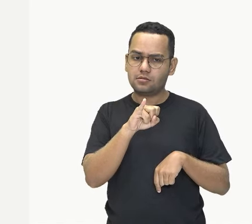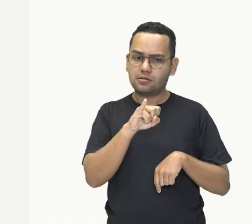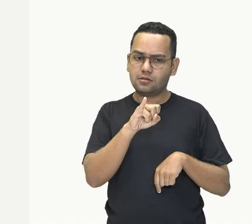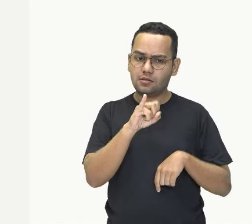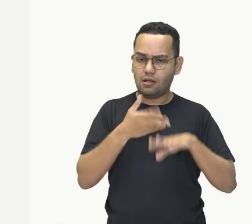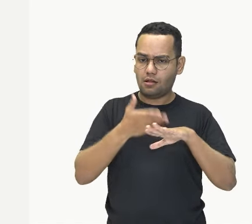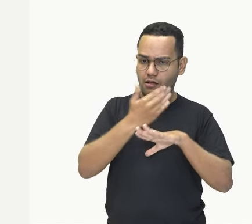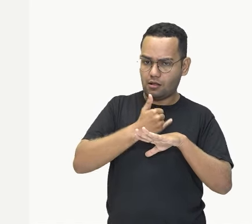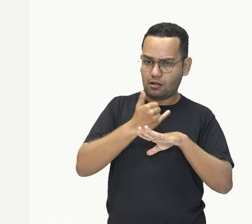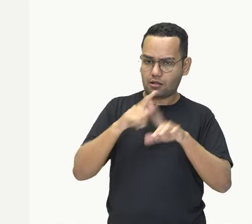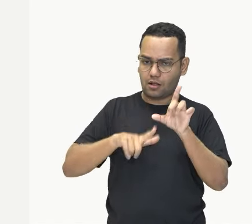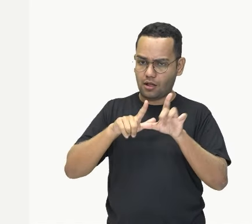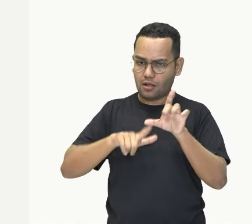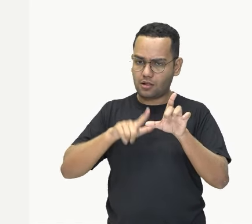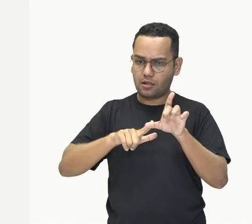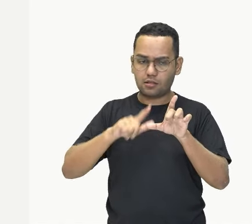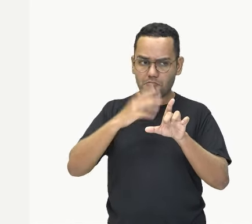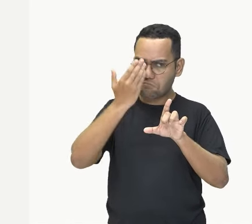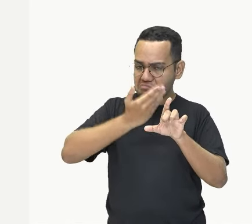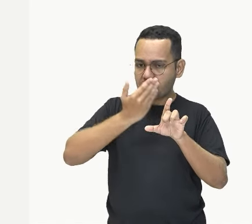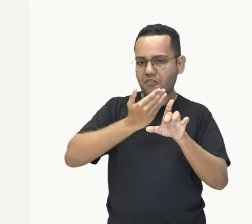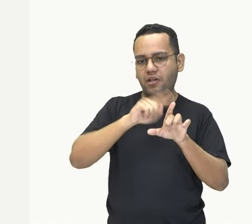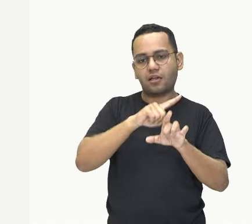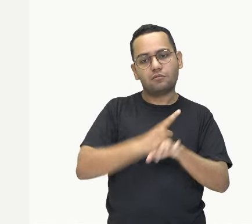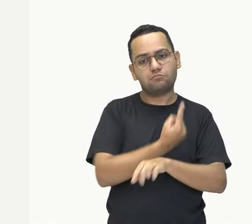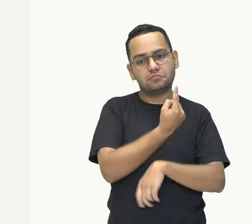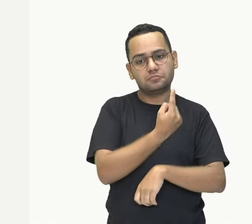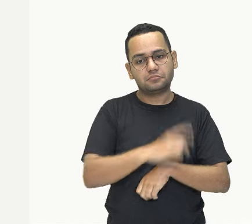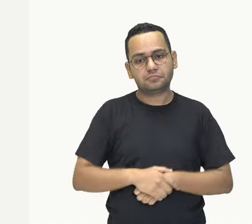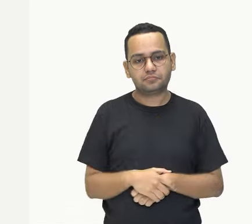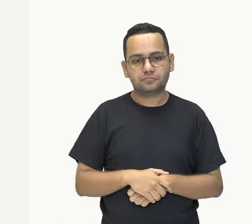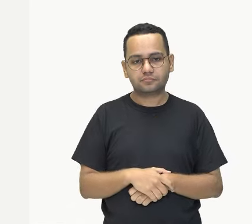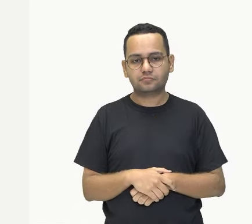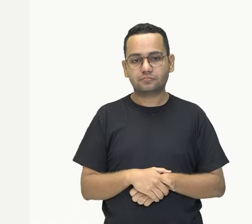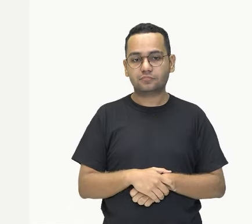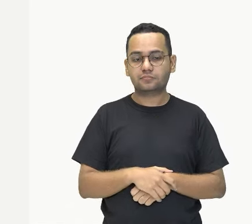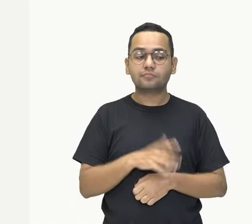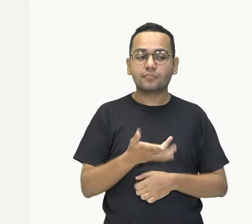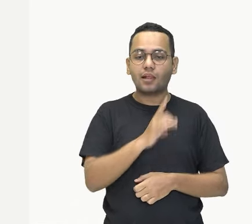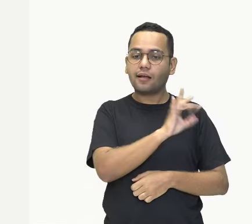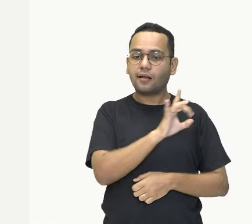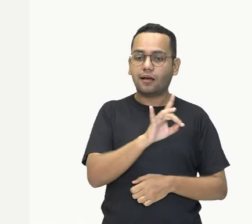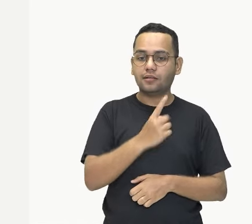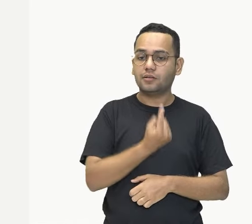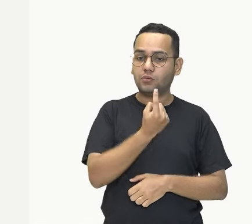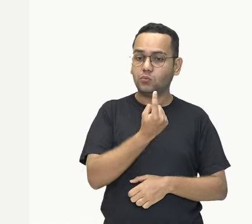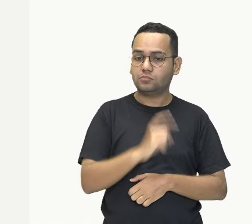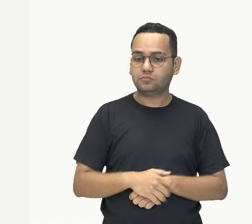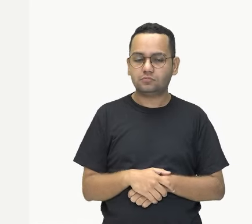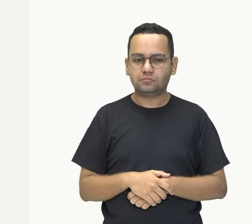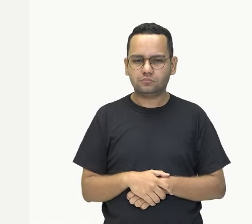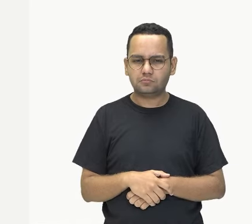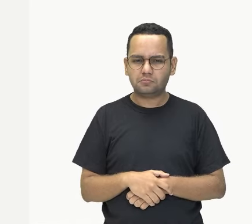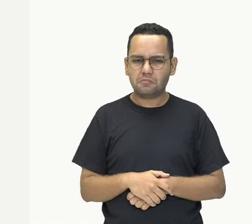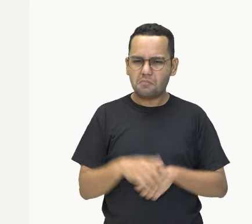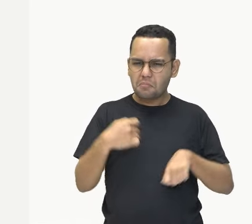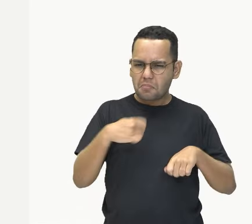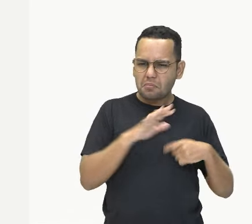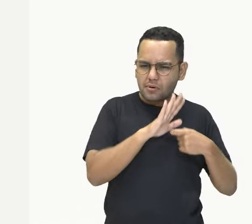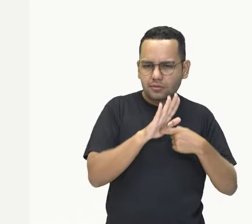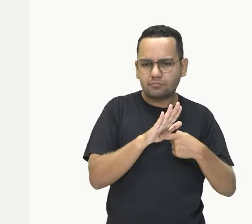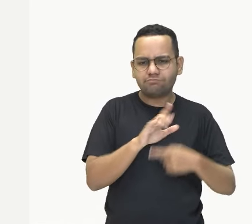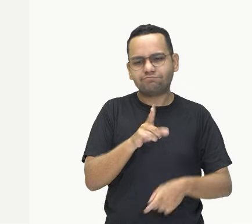é 1. Tá bom? Então, todos possuem aí o coeficiente 1. Precisa aparecer?